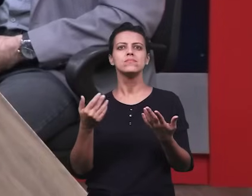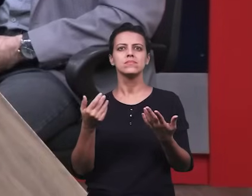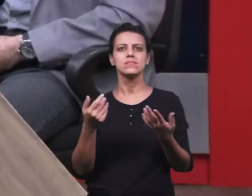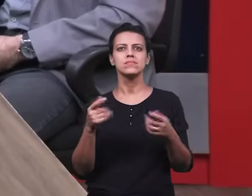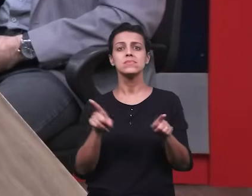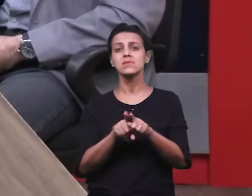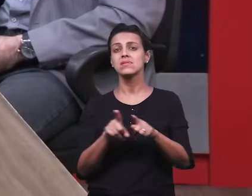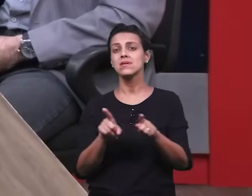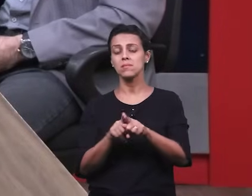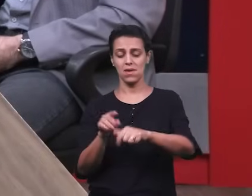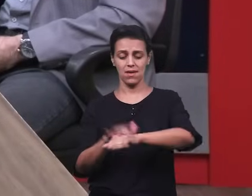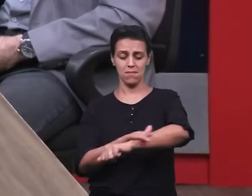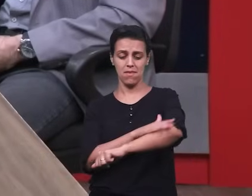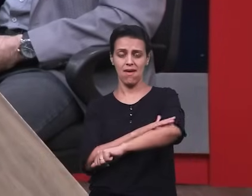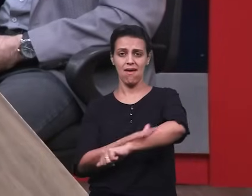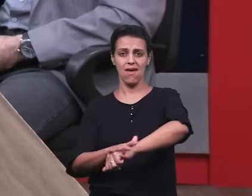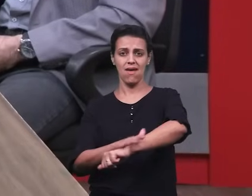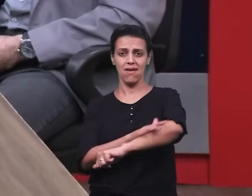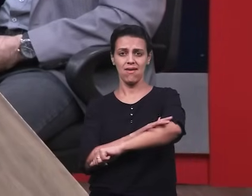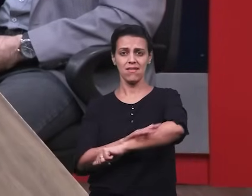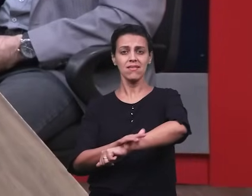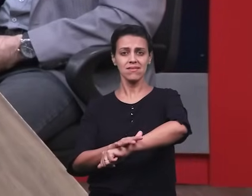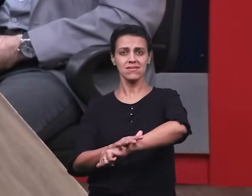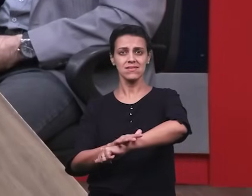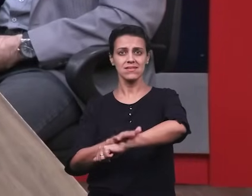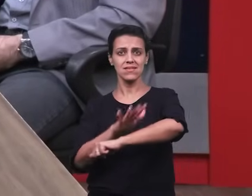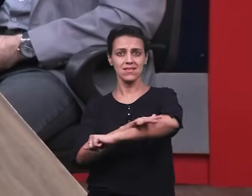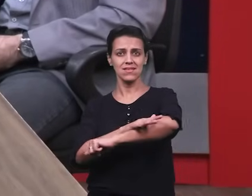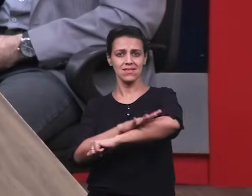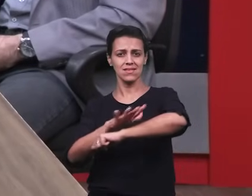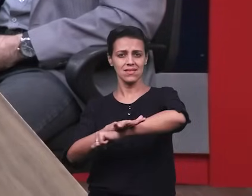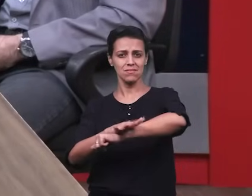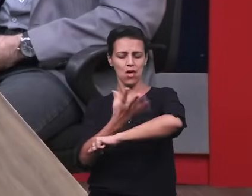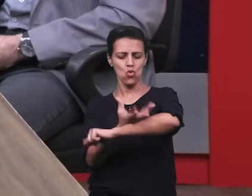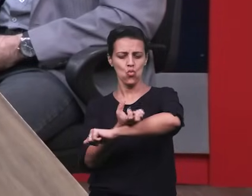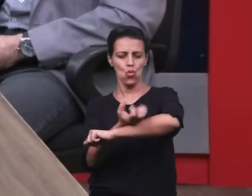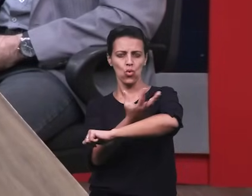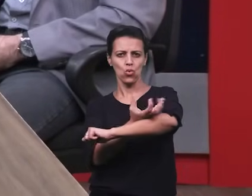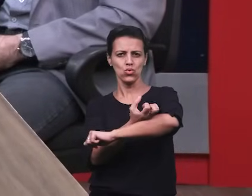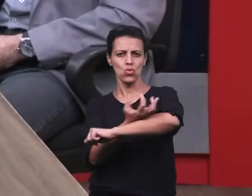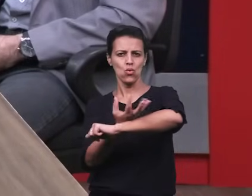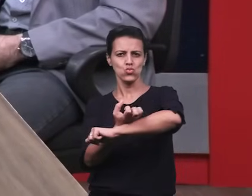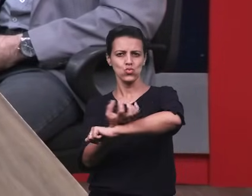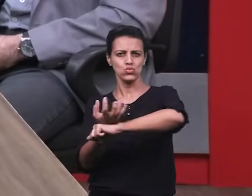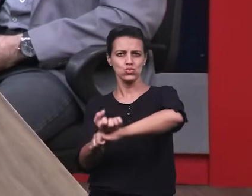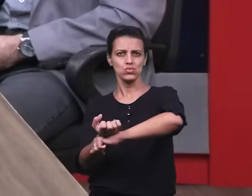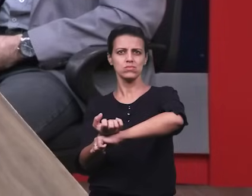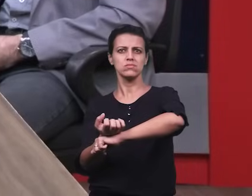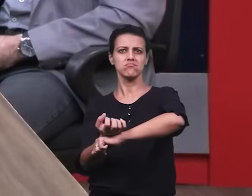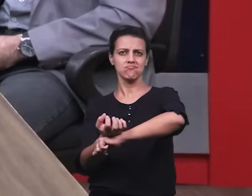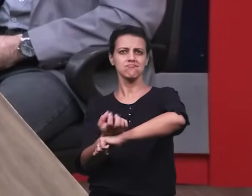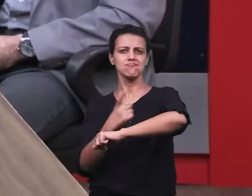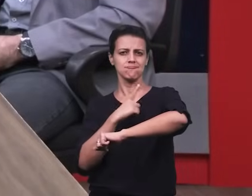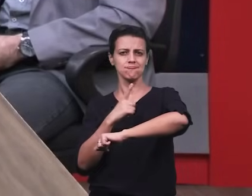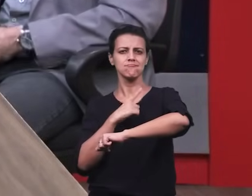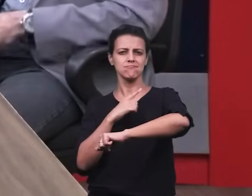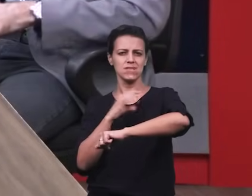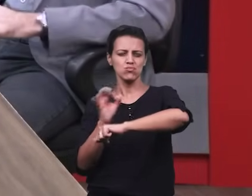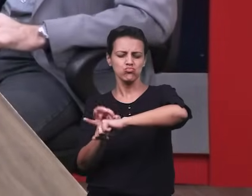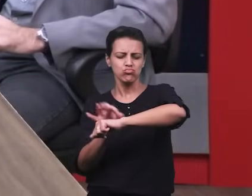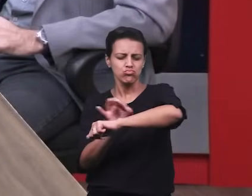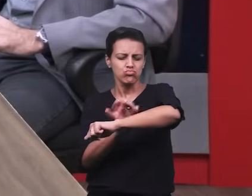energia. E no final, a pele, o tato. Na nossa pele nós temos organismos específicos, que são